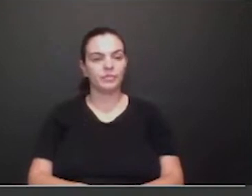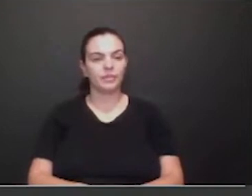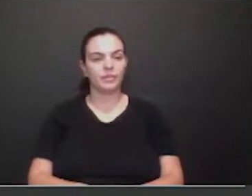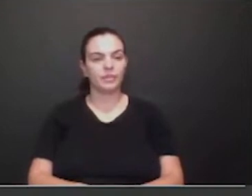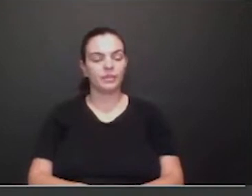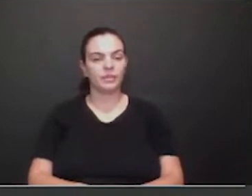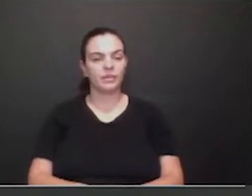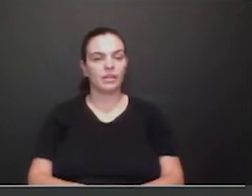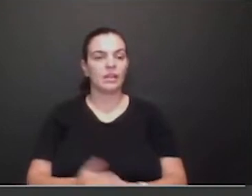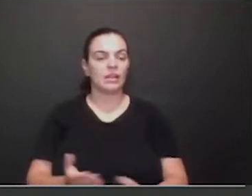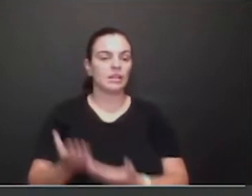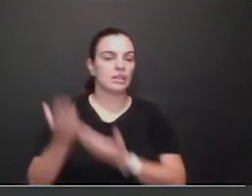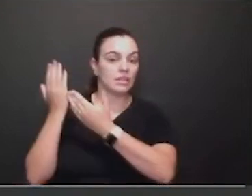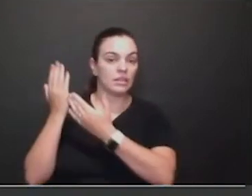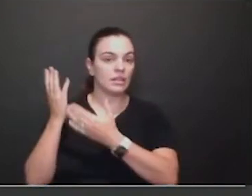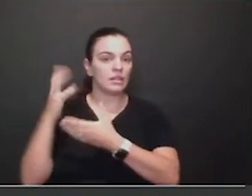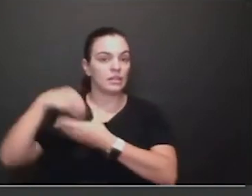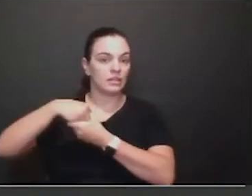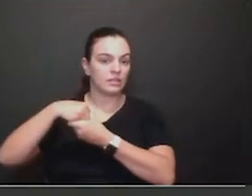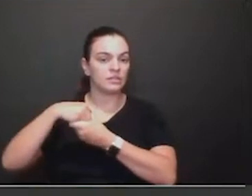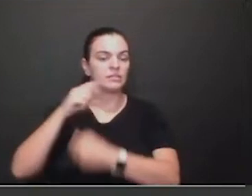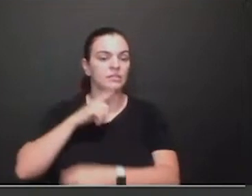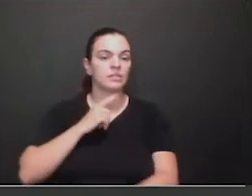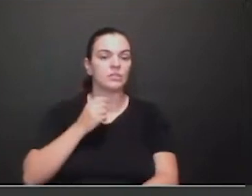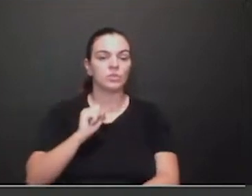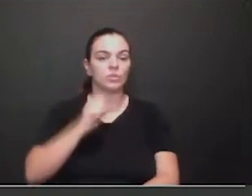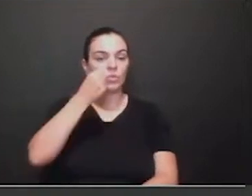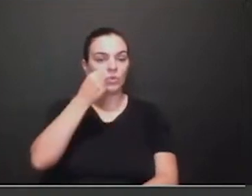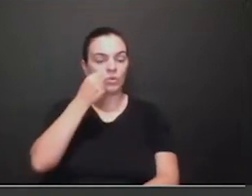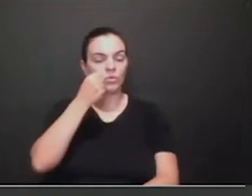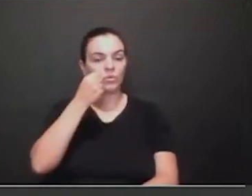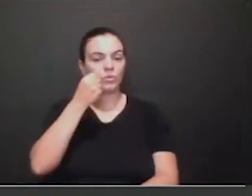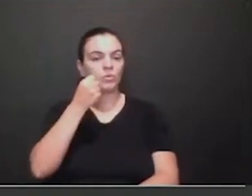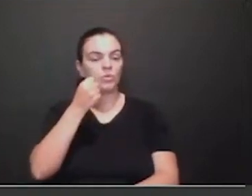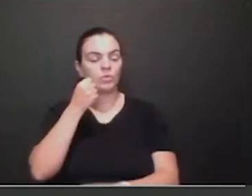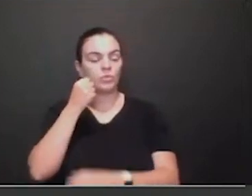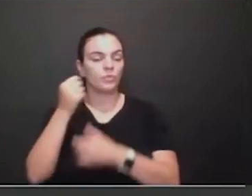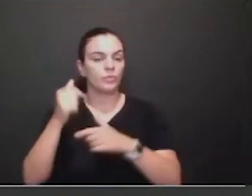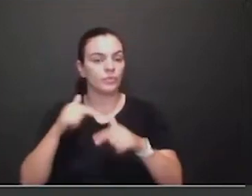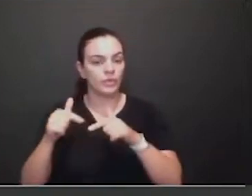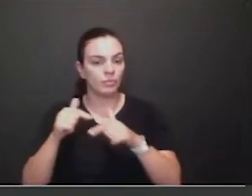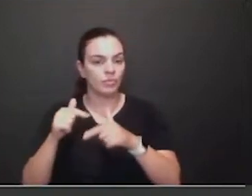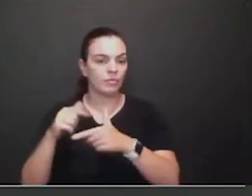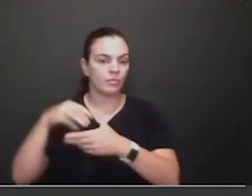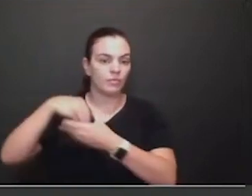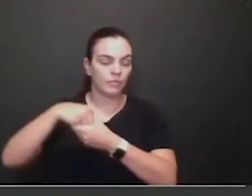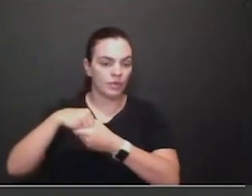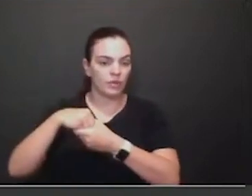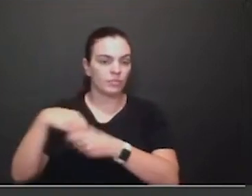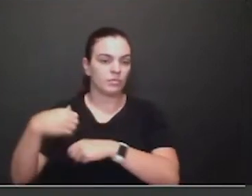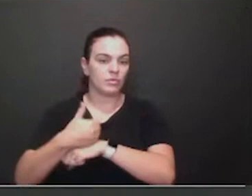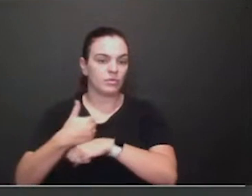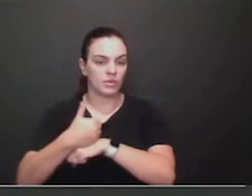neste programa, 18 produtos ou serviços. Então, tem a descrição de cada um deles aí, eu não vou me ater a cada um, porque tem